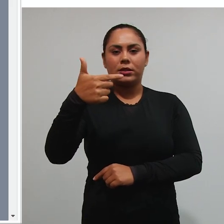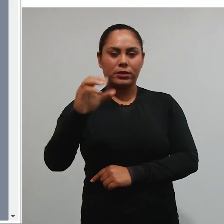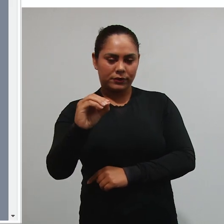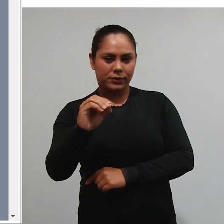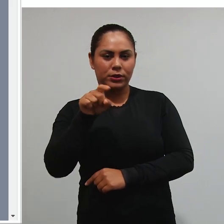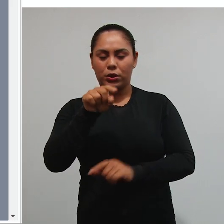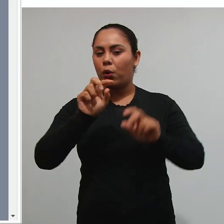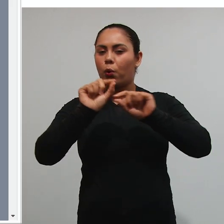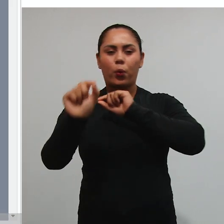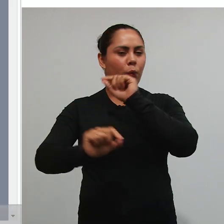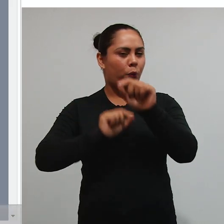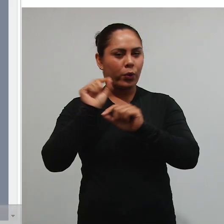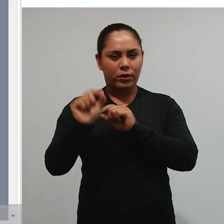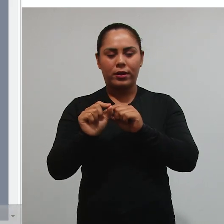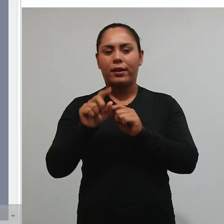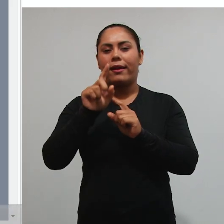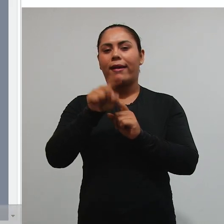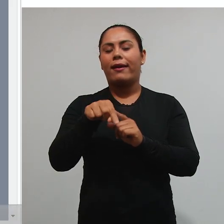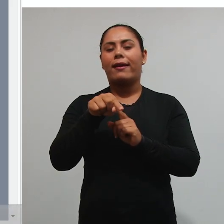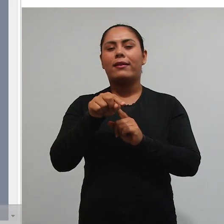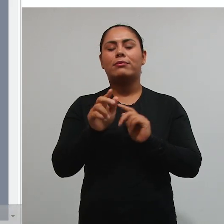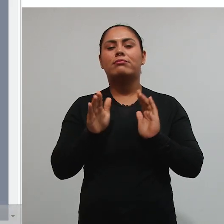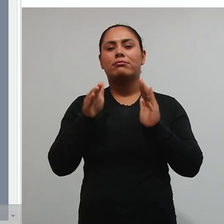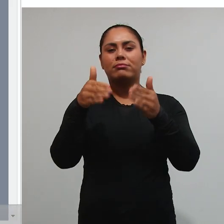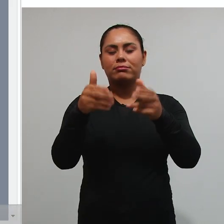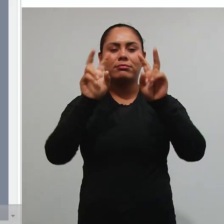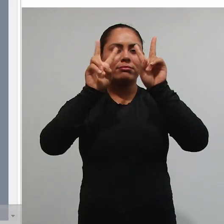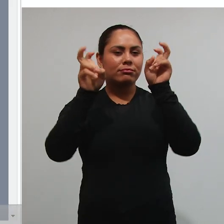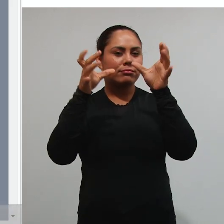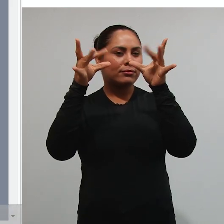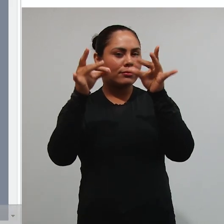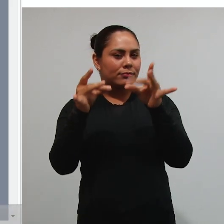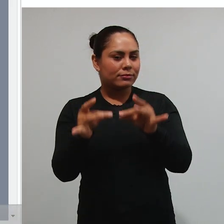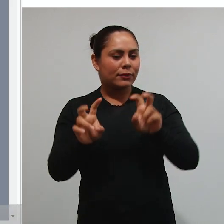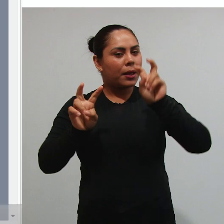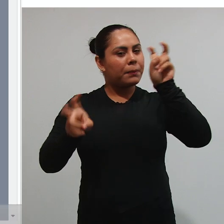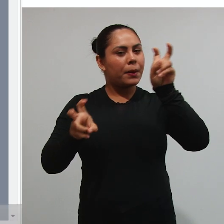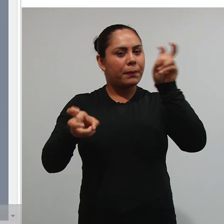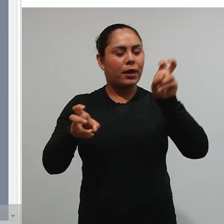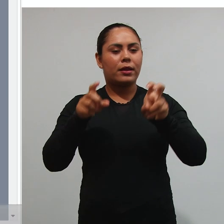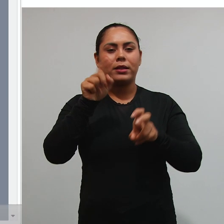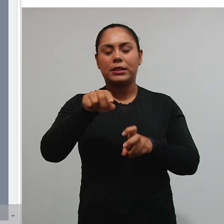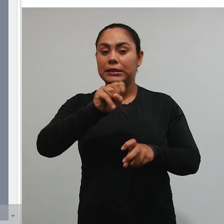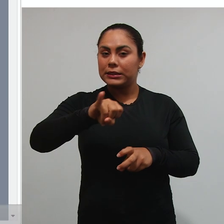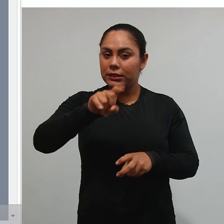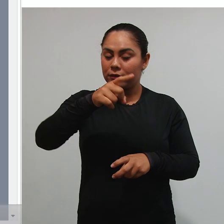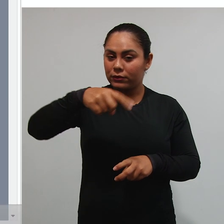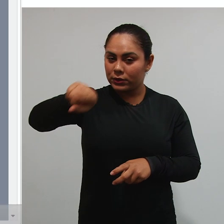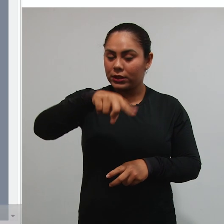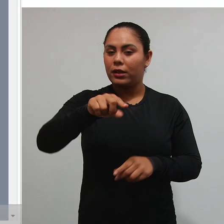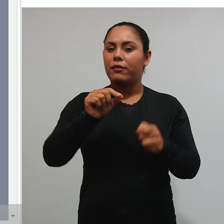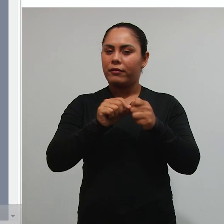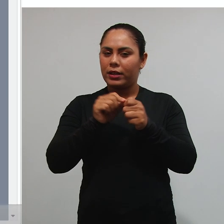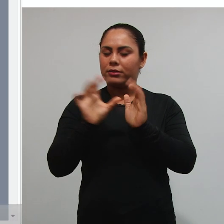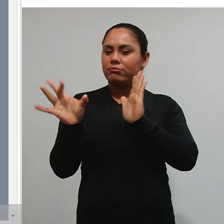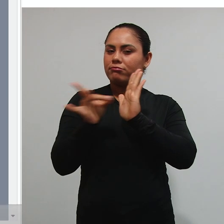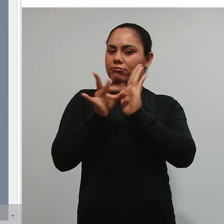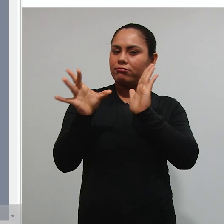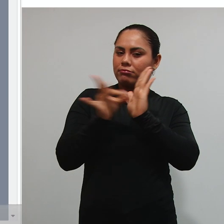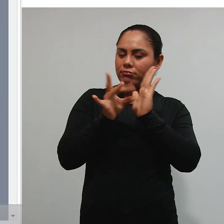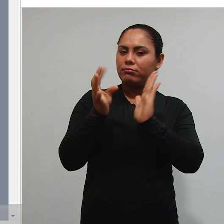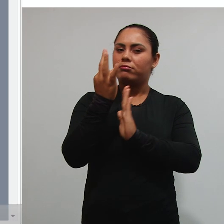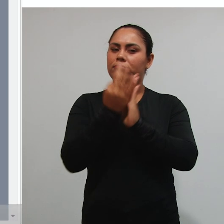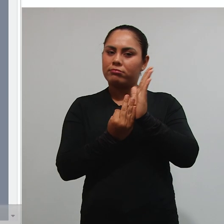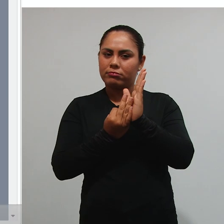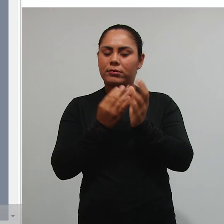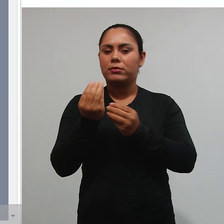A 10.520 é aquela que vai tratar sobre as citações, tá? Então, se você fez a citação, direta